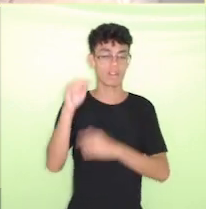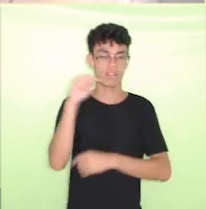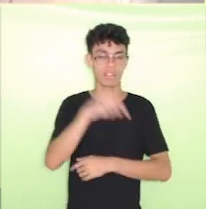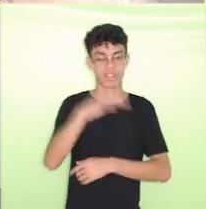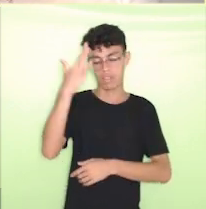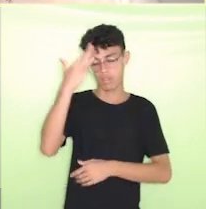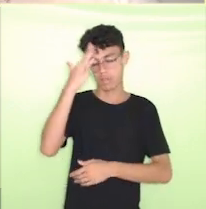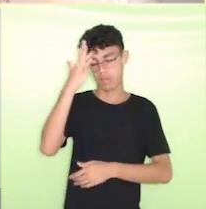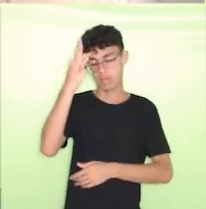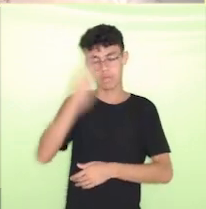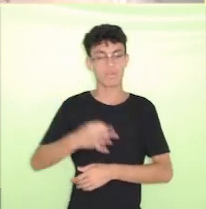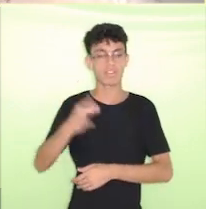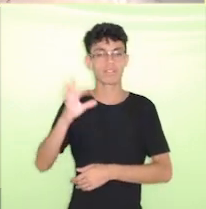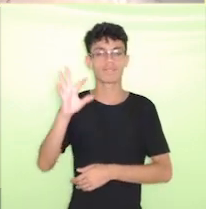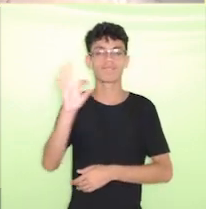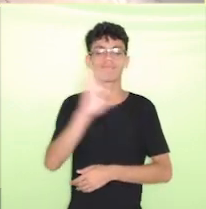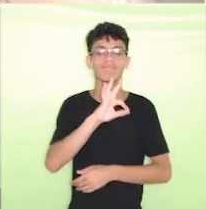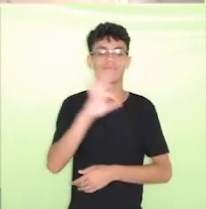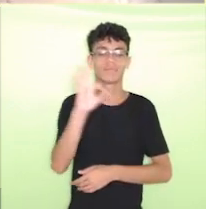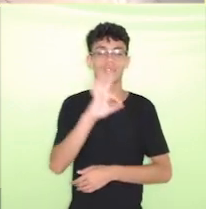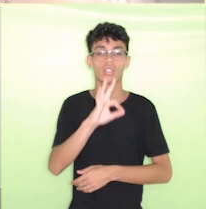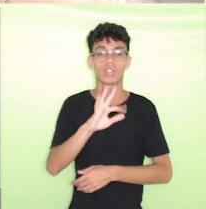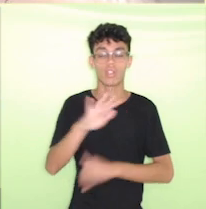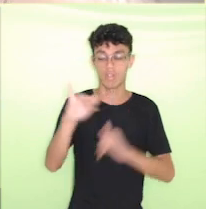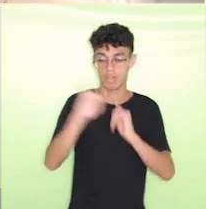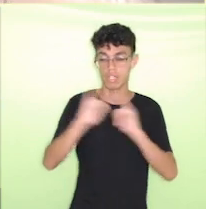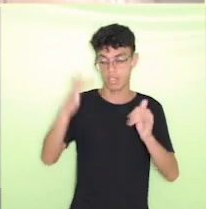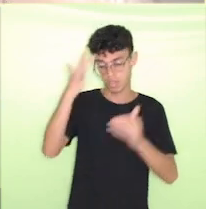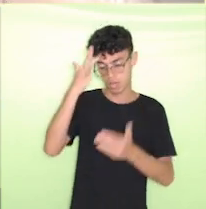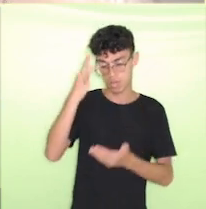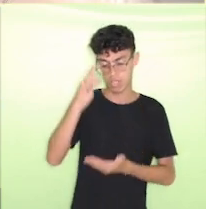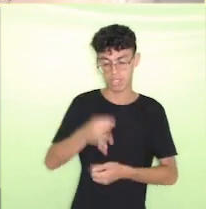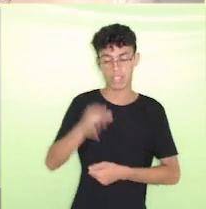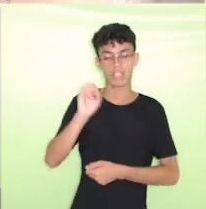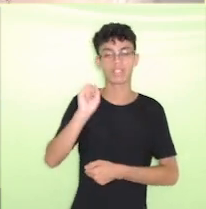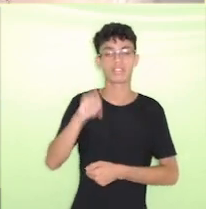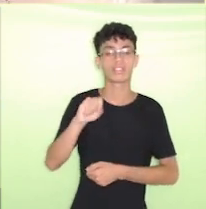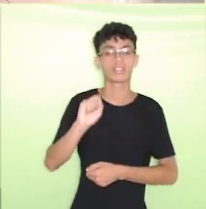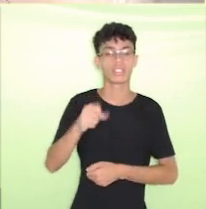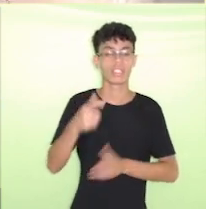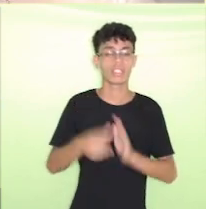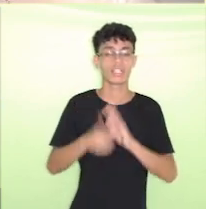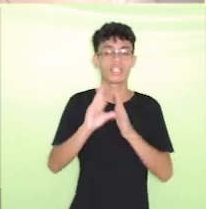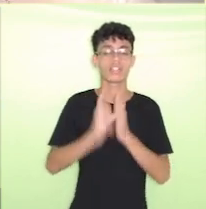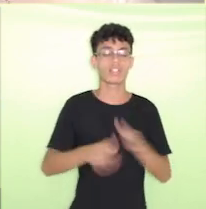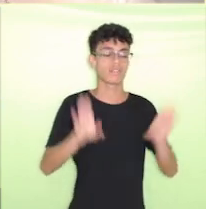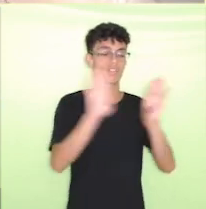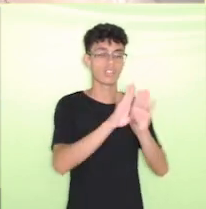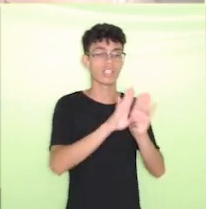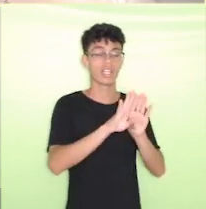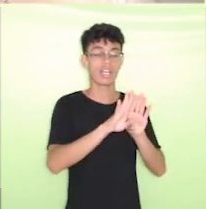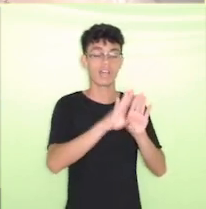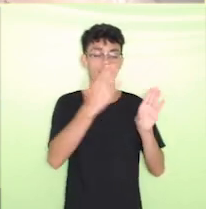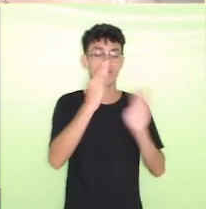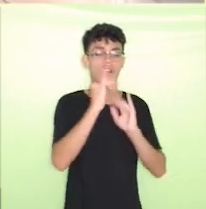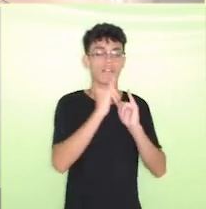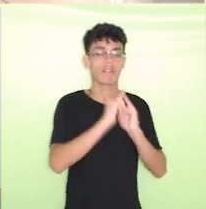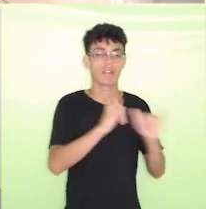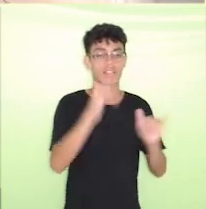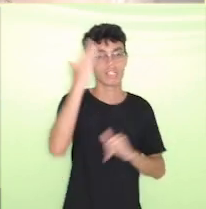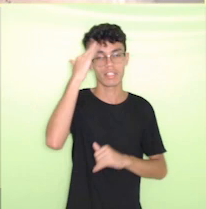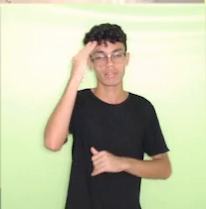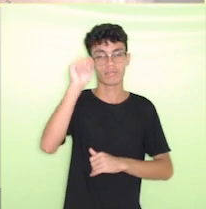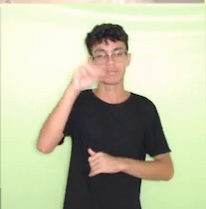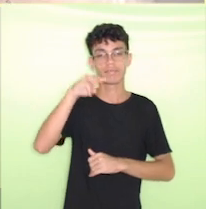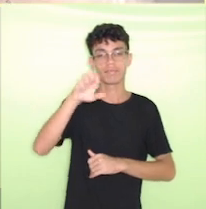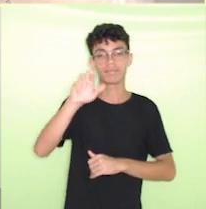você não compreende, não é? Eu disse que compreendia sim. E antes de fechar a porta, ele também disse: sabe,